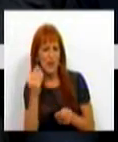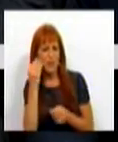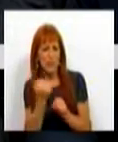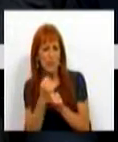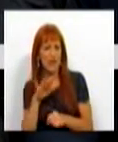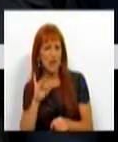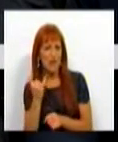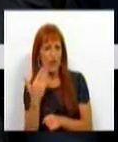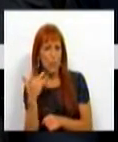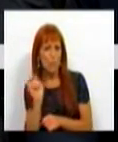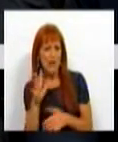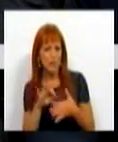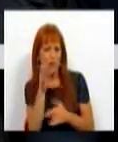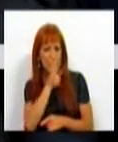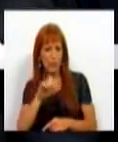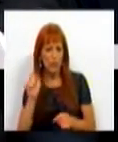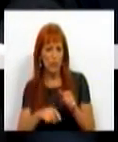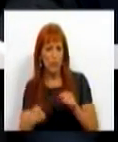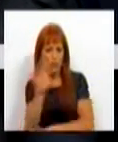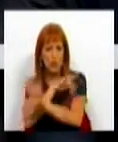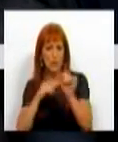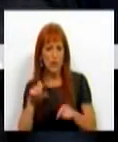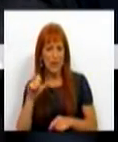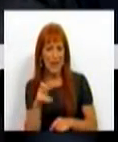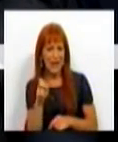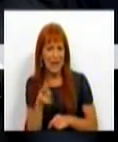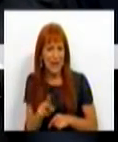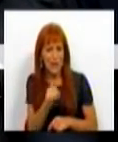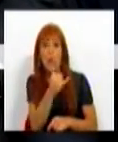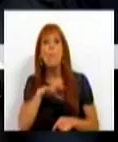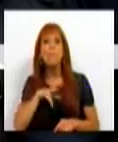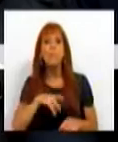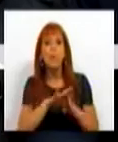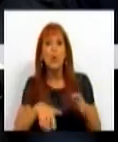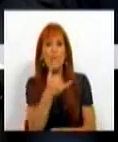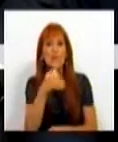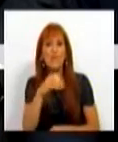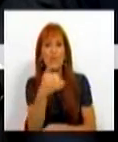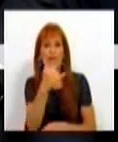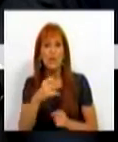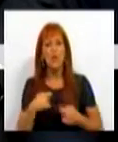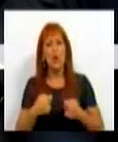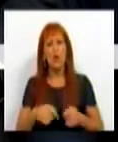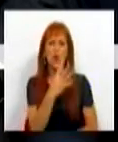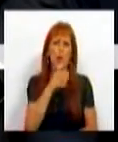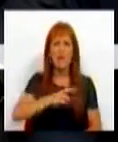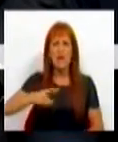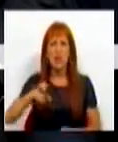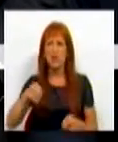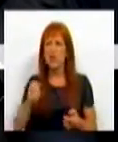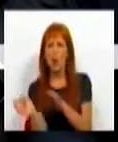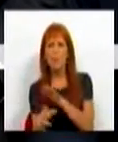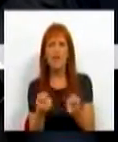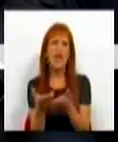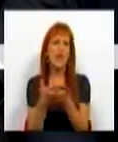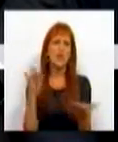nos últimos 21 meses no que diz respeito à aplicação dos fundos europeus do programa Exatamente. 2020, porque os senhores apenas Exatamente. Conseguiram gastar 4 milhões de euros, só injetaram